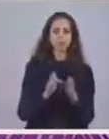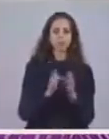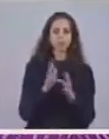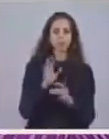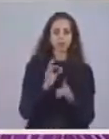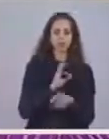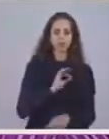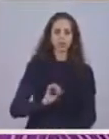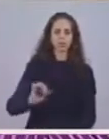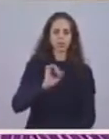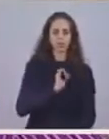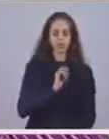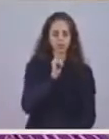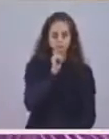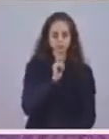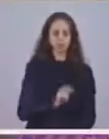nosso Senhor.